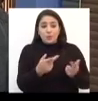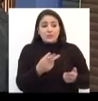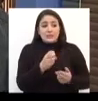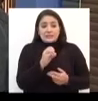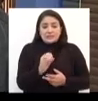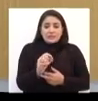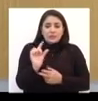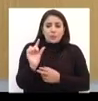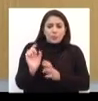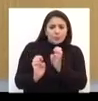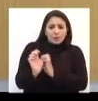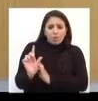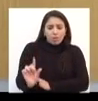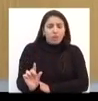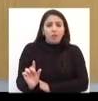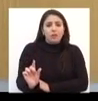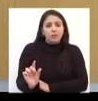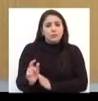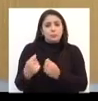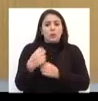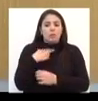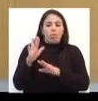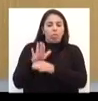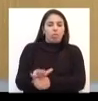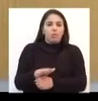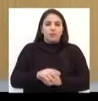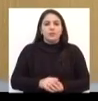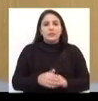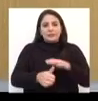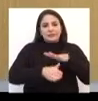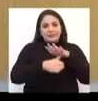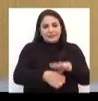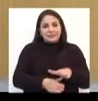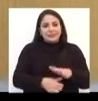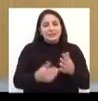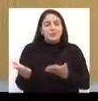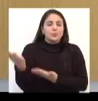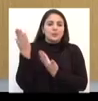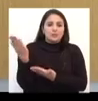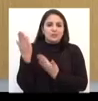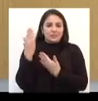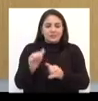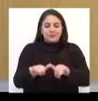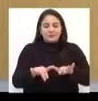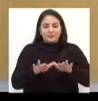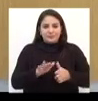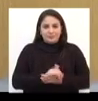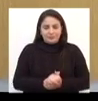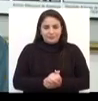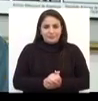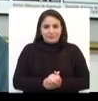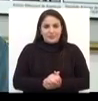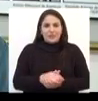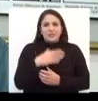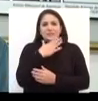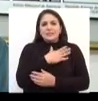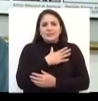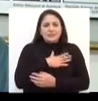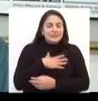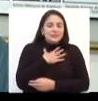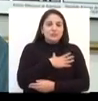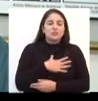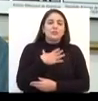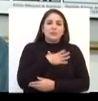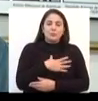resta da empresa ainda. Líderes comunitários do bairro Vera Cruz são homenageados durante sessão plenária. Sentimos